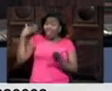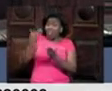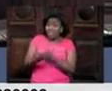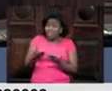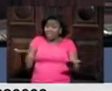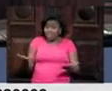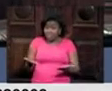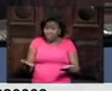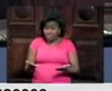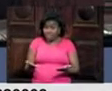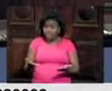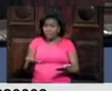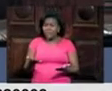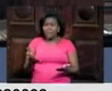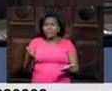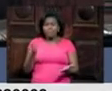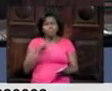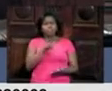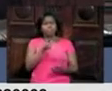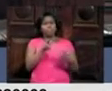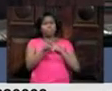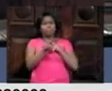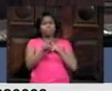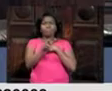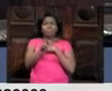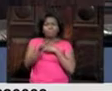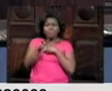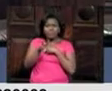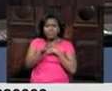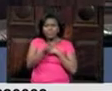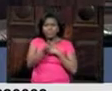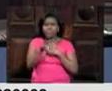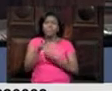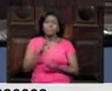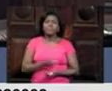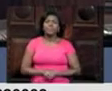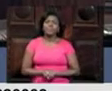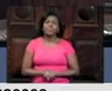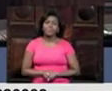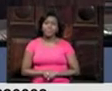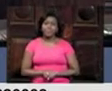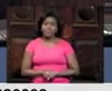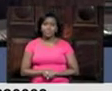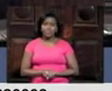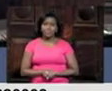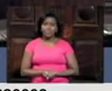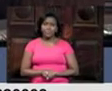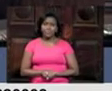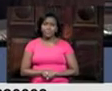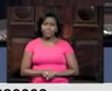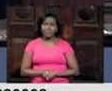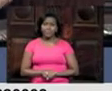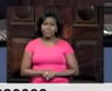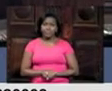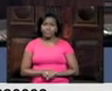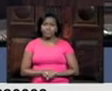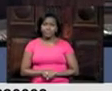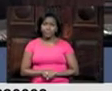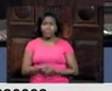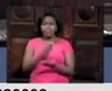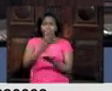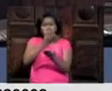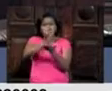como reagiria Ulisses Guimarães ao movimento